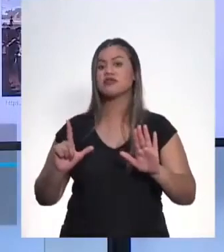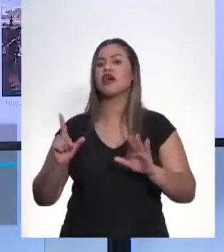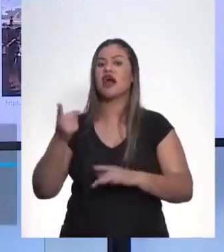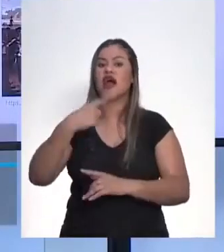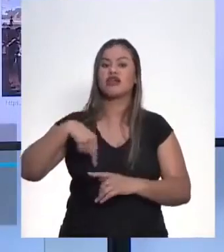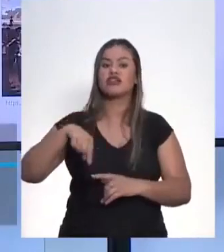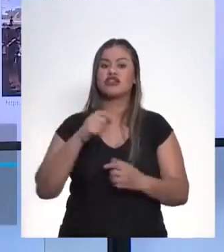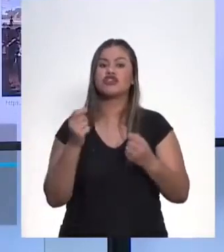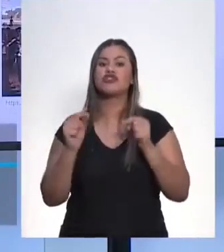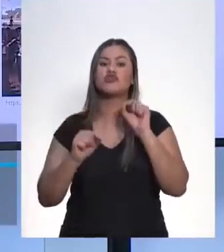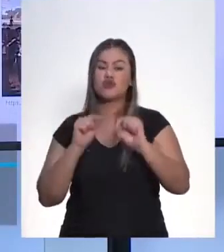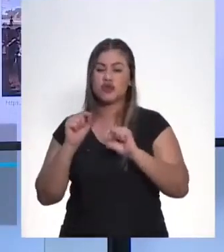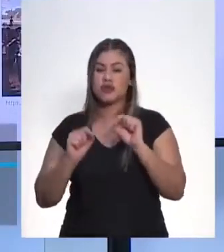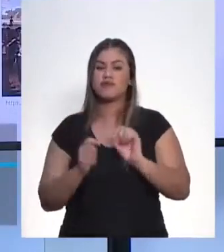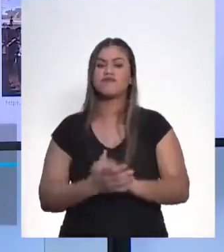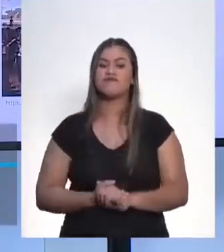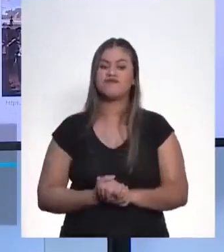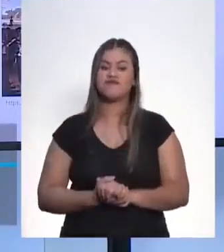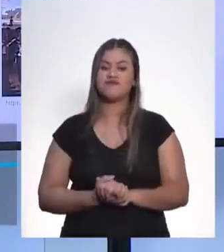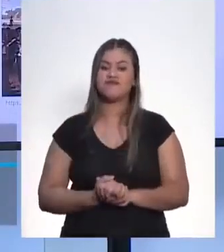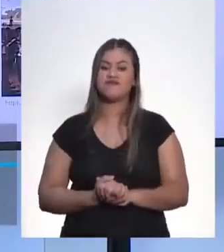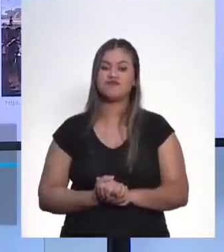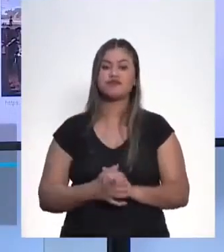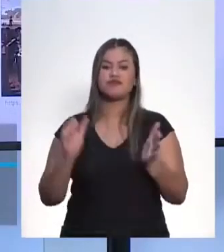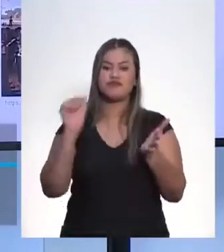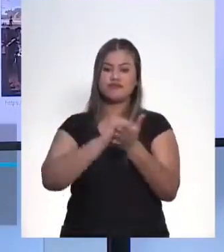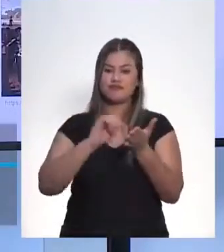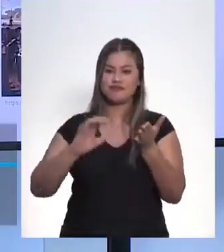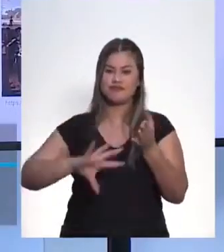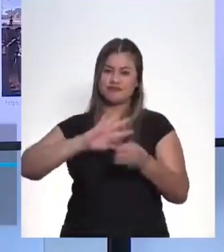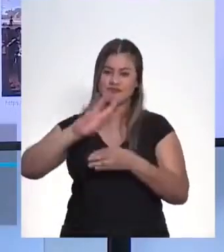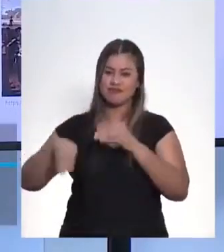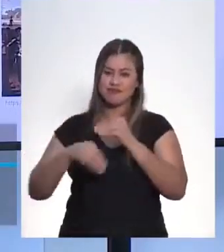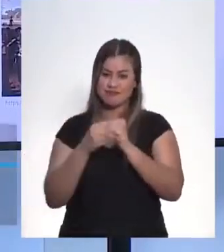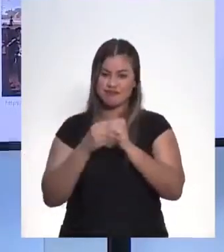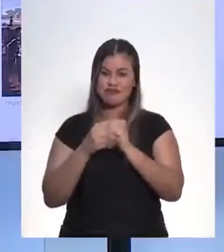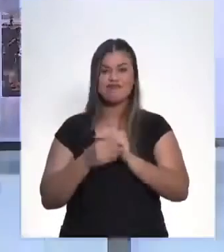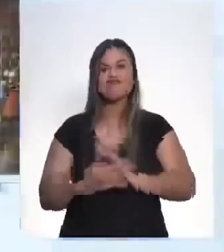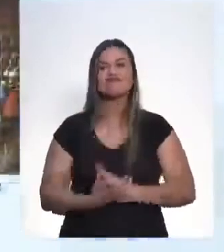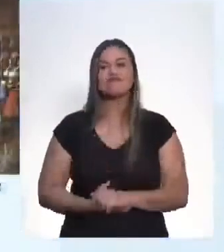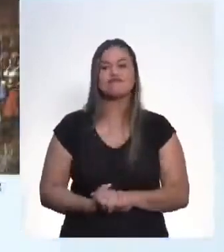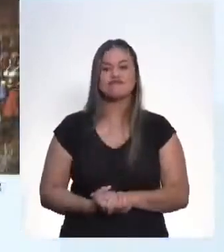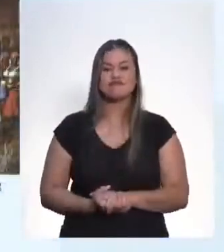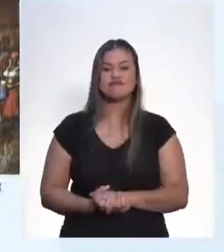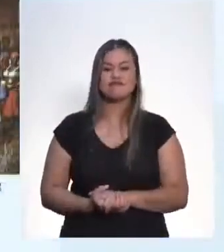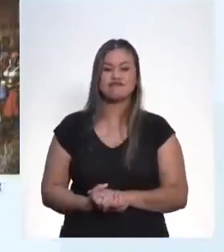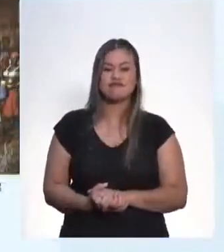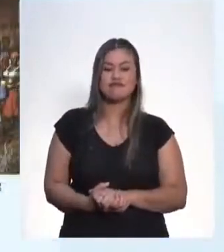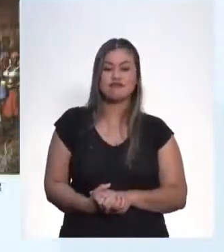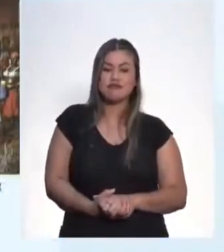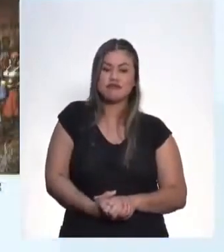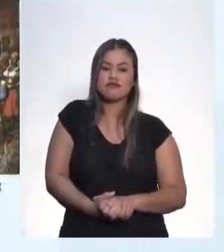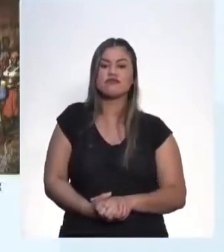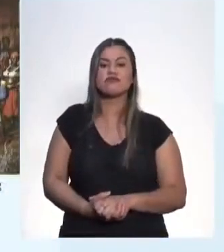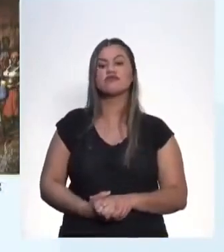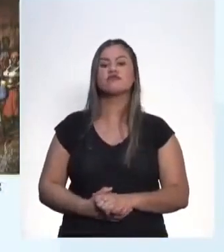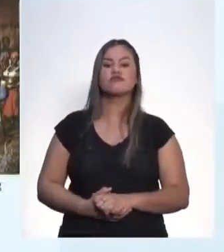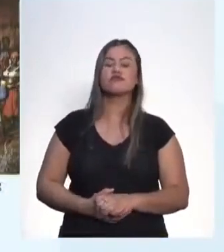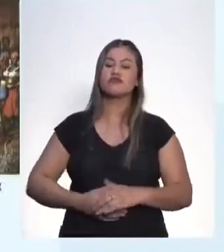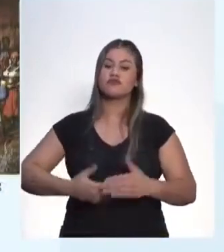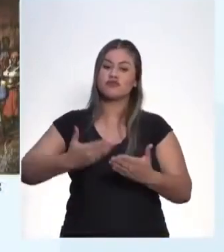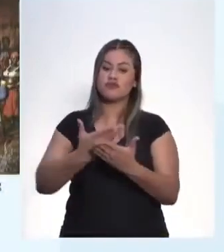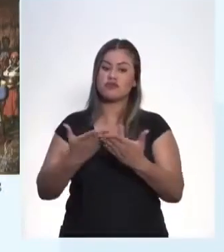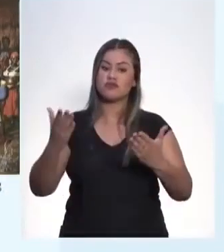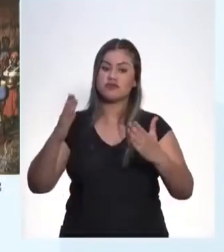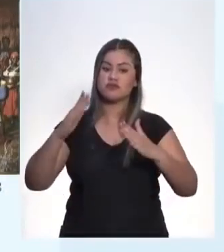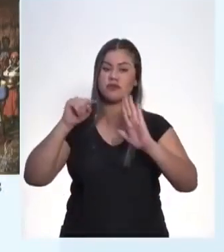colocarmos o trabalho dos estudantes, vamos então para as atividades complementares na tela. Você vai